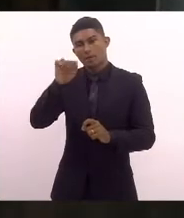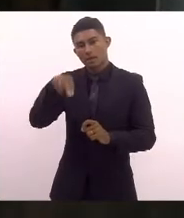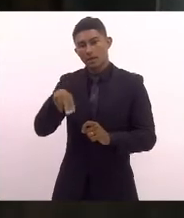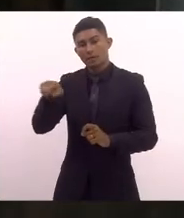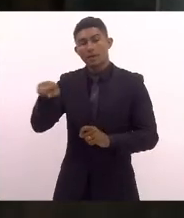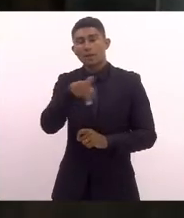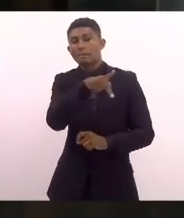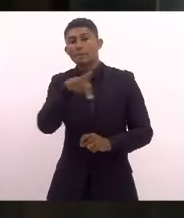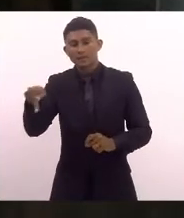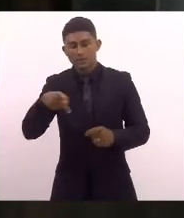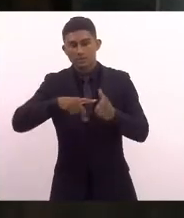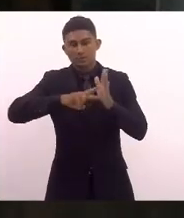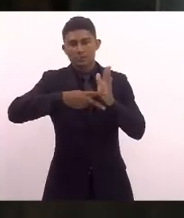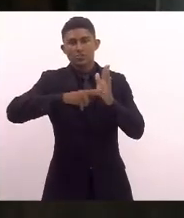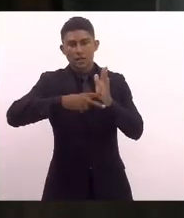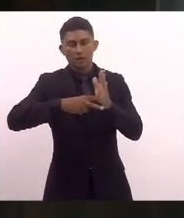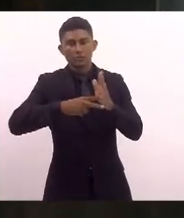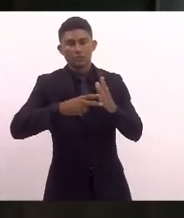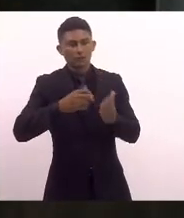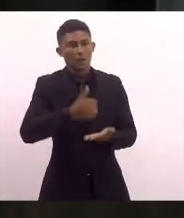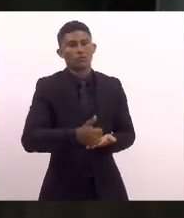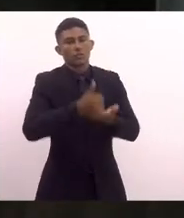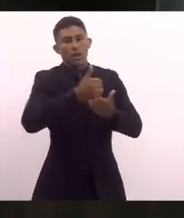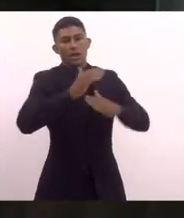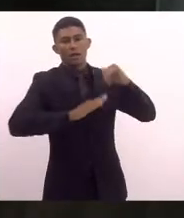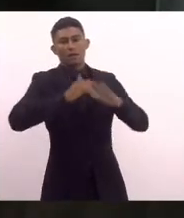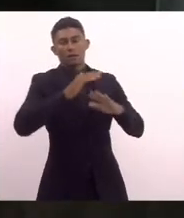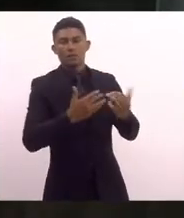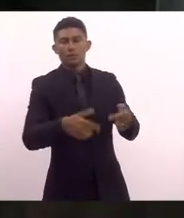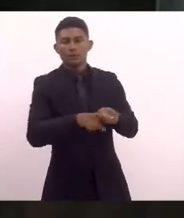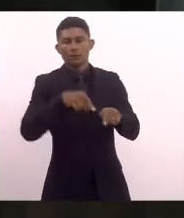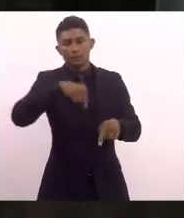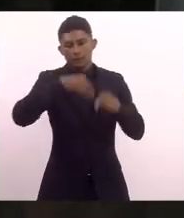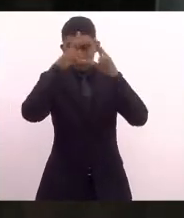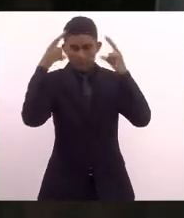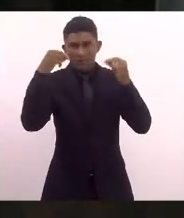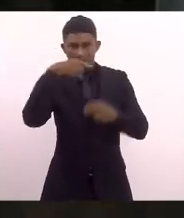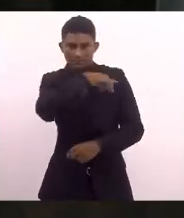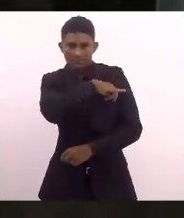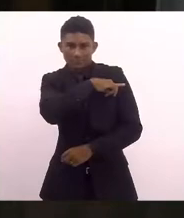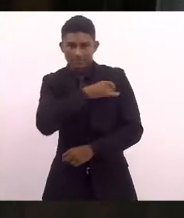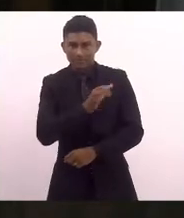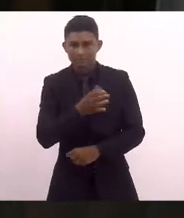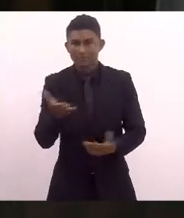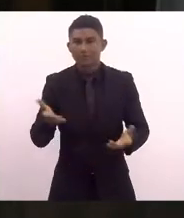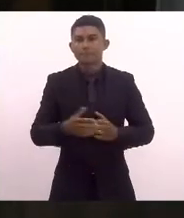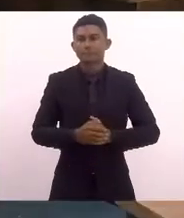Sindicato dos Auxiliares e Técnicos de Enfermagem do município do Rio de Janeiro.